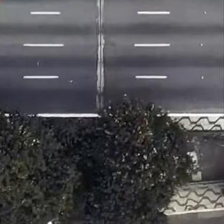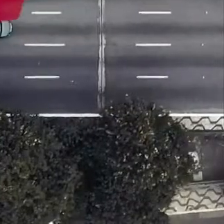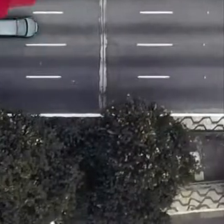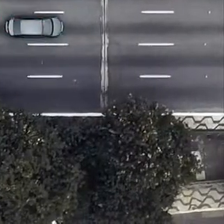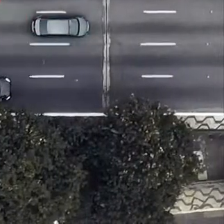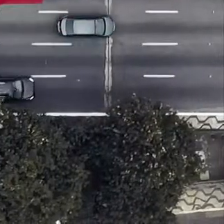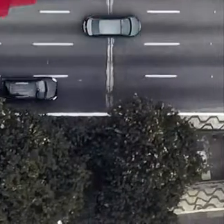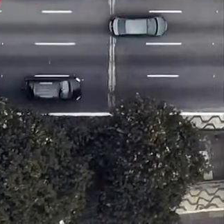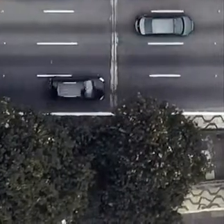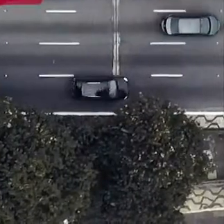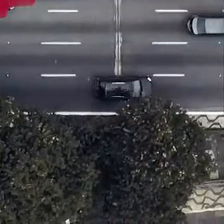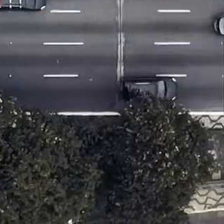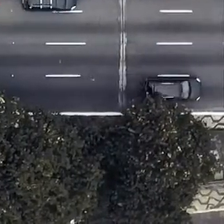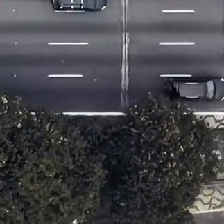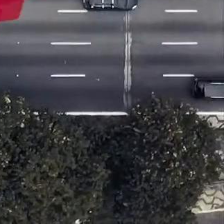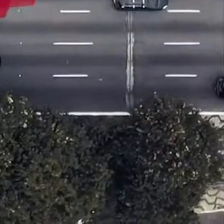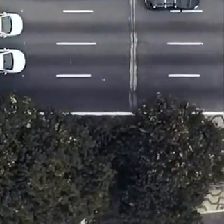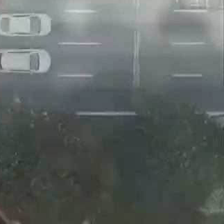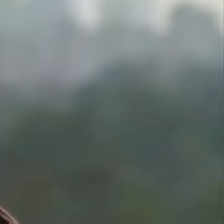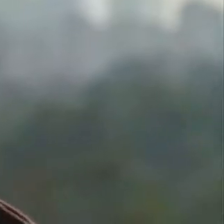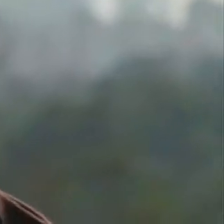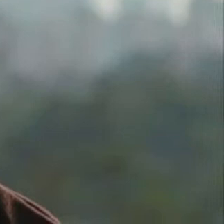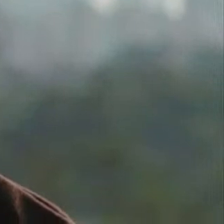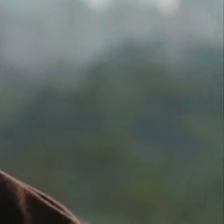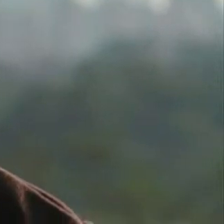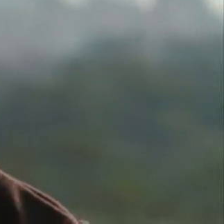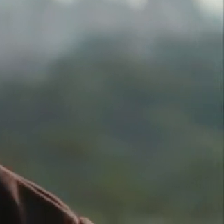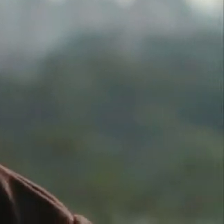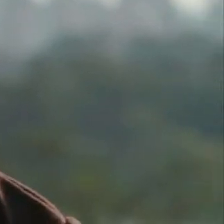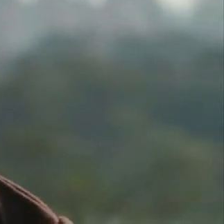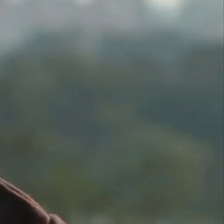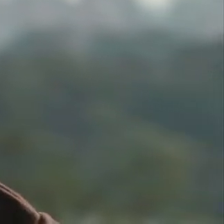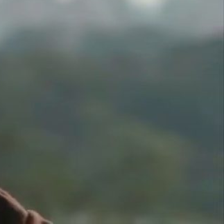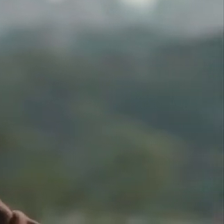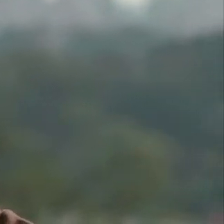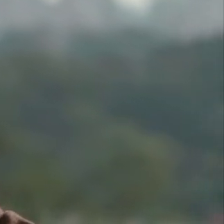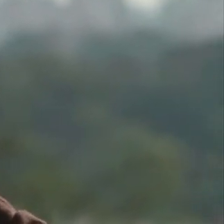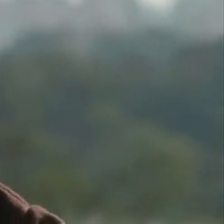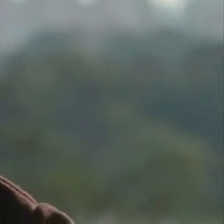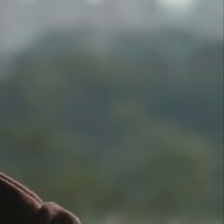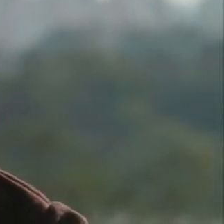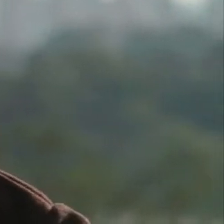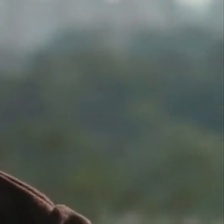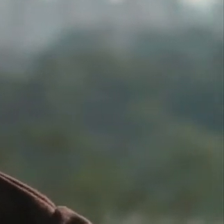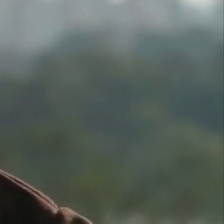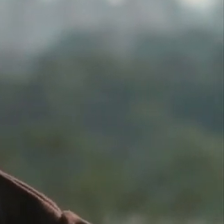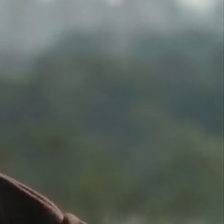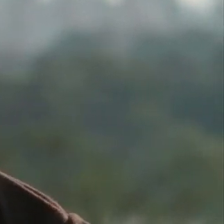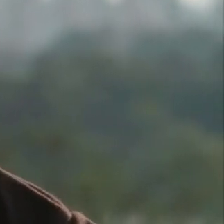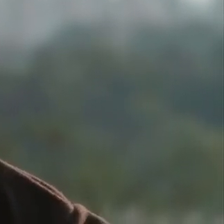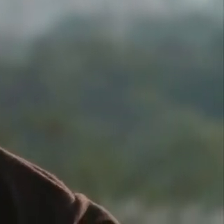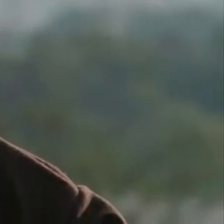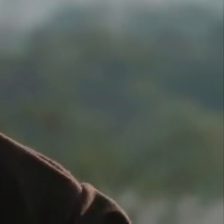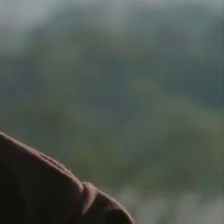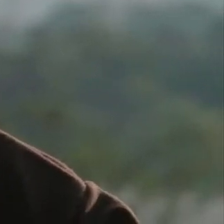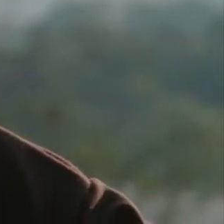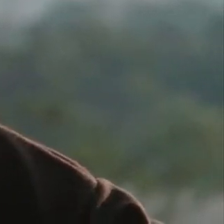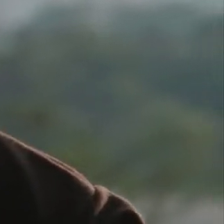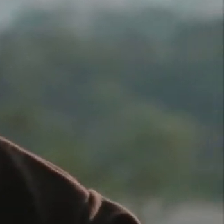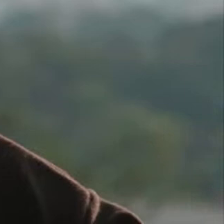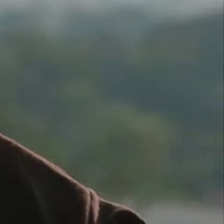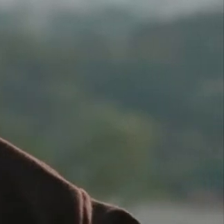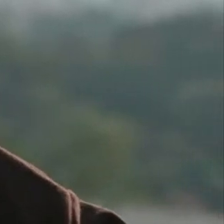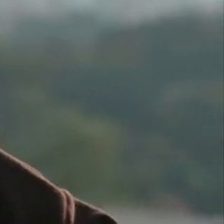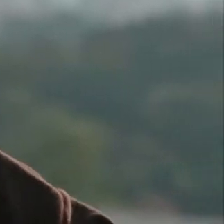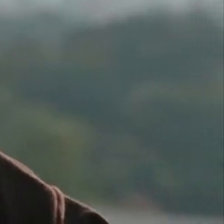pecado. Orgulho clandestino. Hoje, o orgulho deixa de ser um pecado e passa, inclusive, a